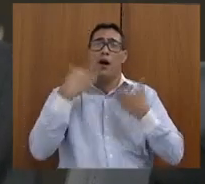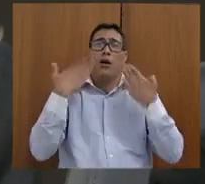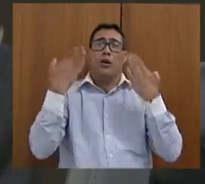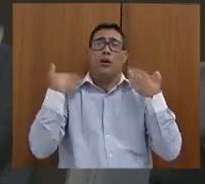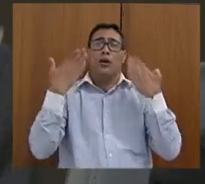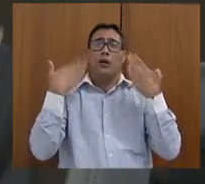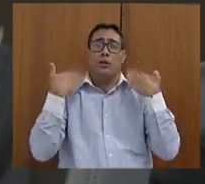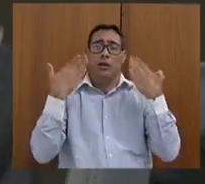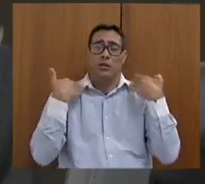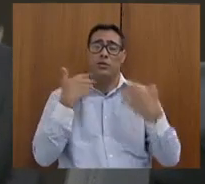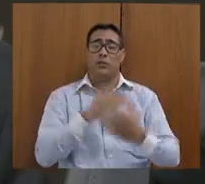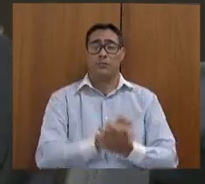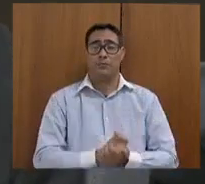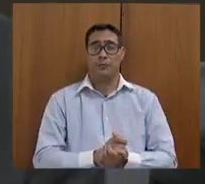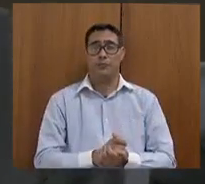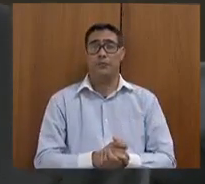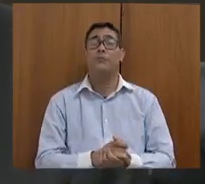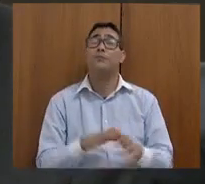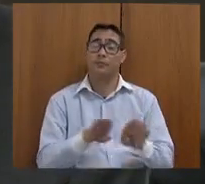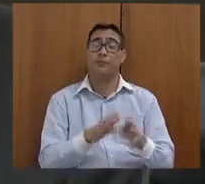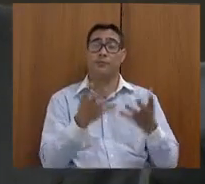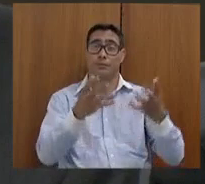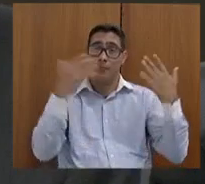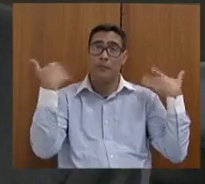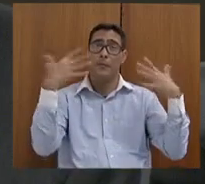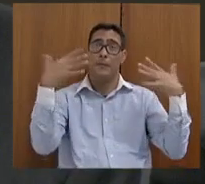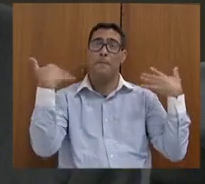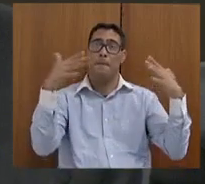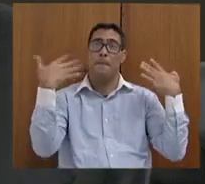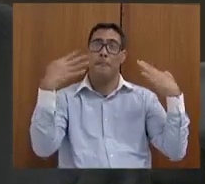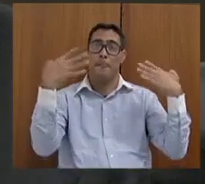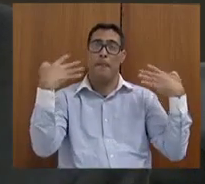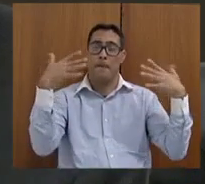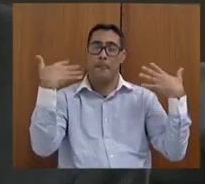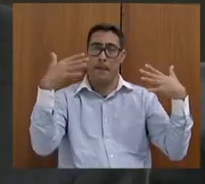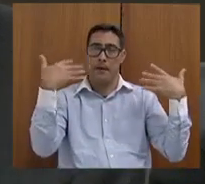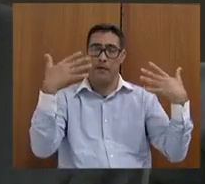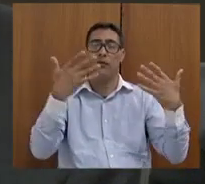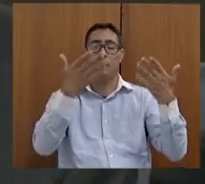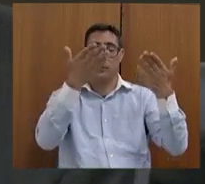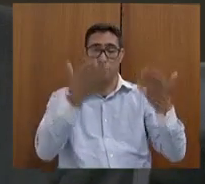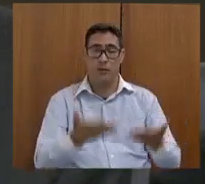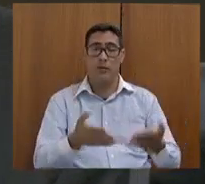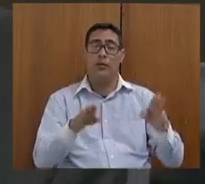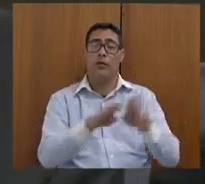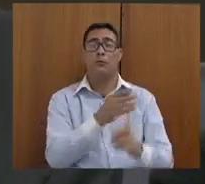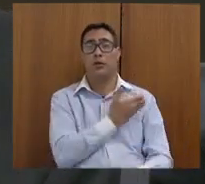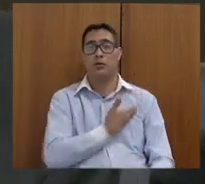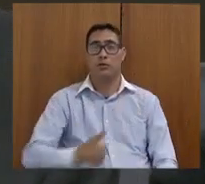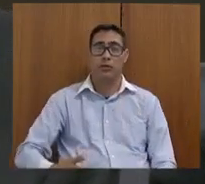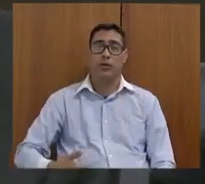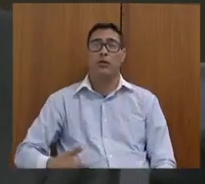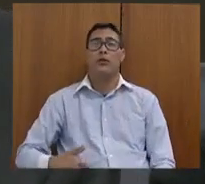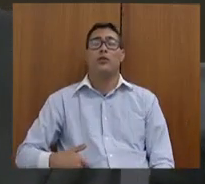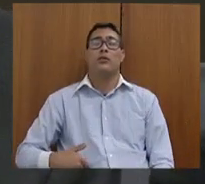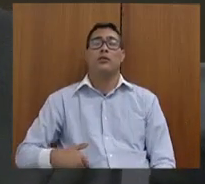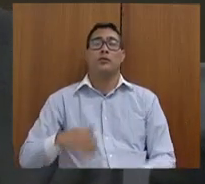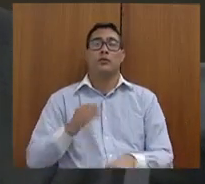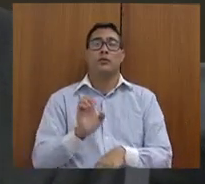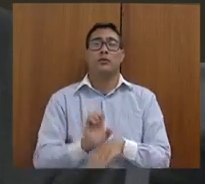também reforçar aqui parabenizar já de antemão o Governo do Estado